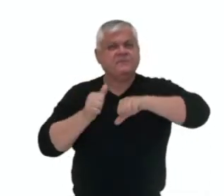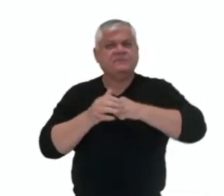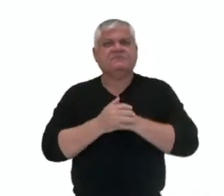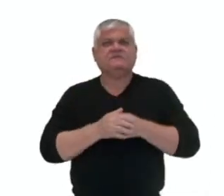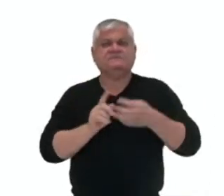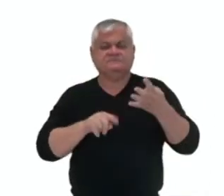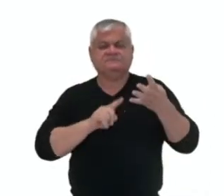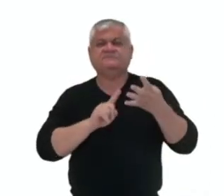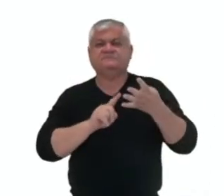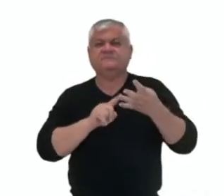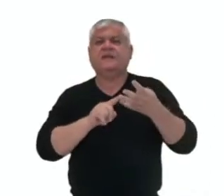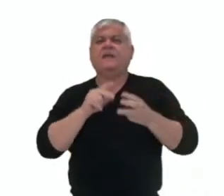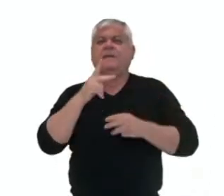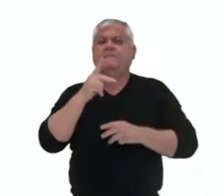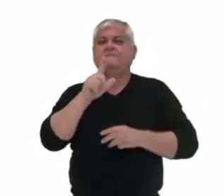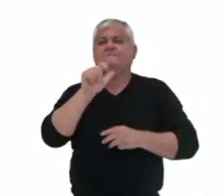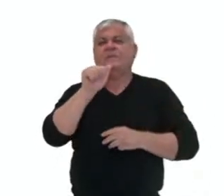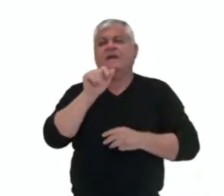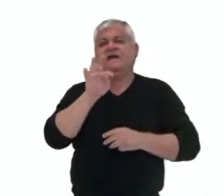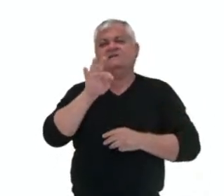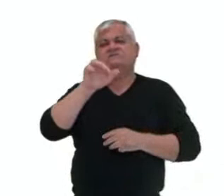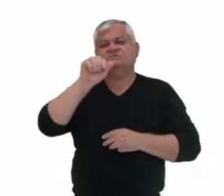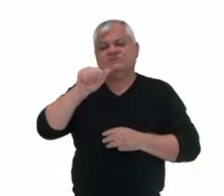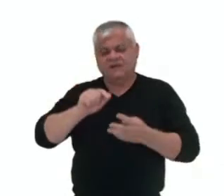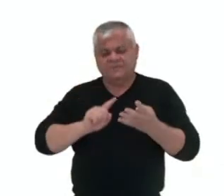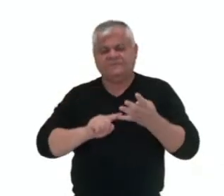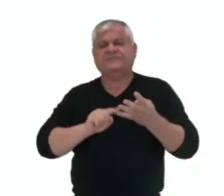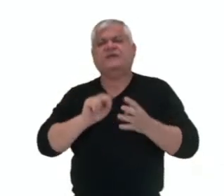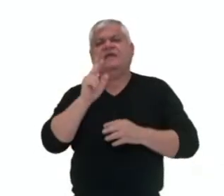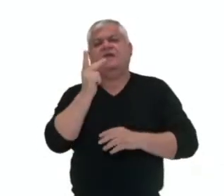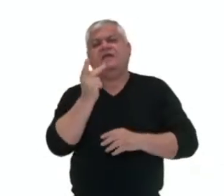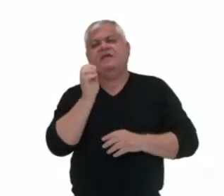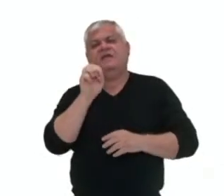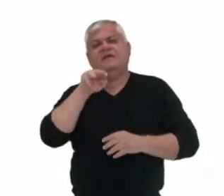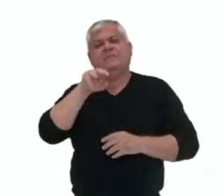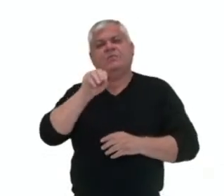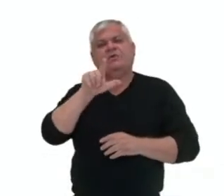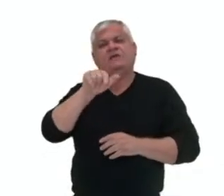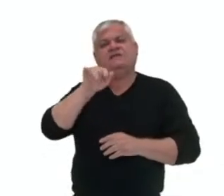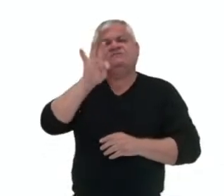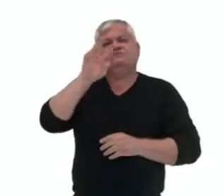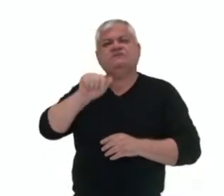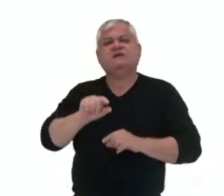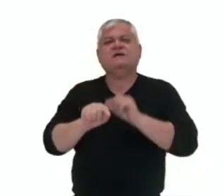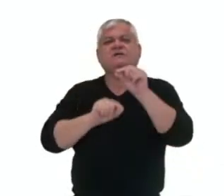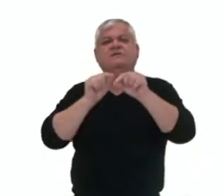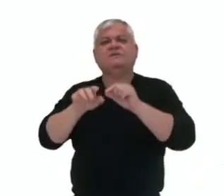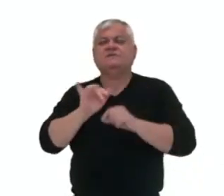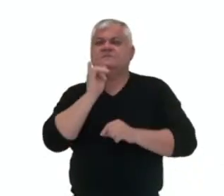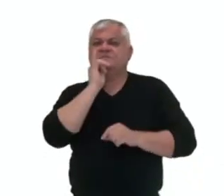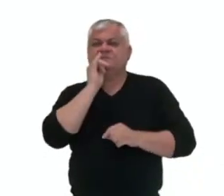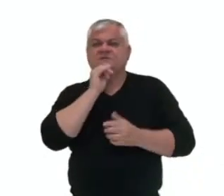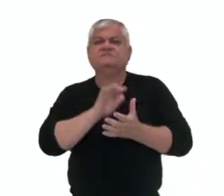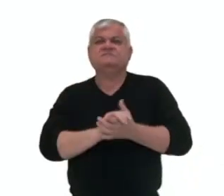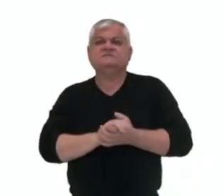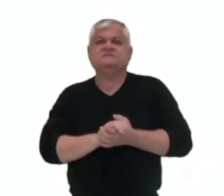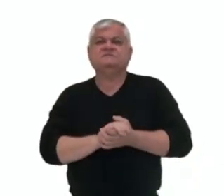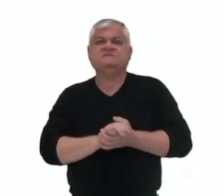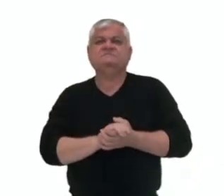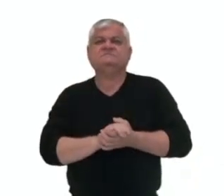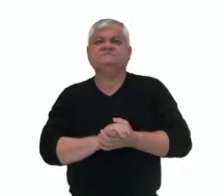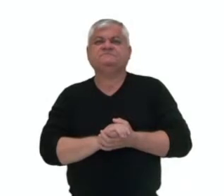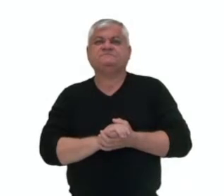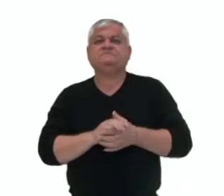A anemia aplástica, anemia hemolítica, né? Quando ocorre a lise das